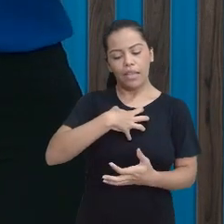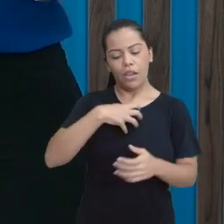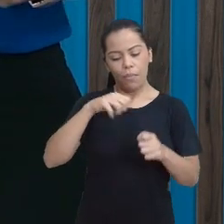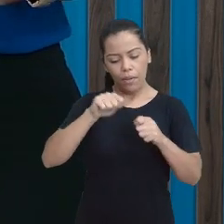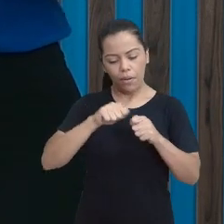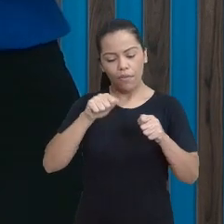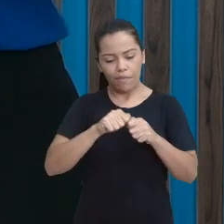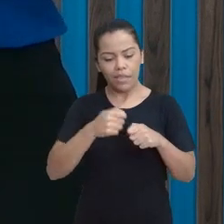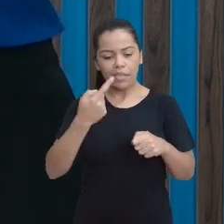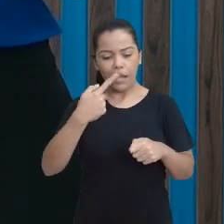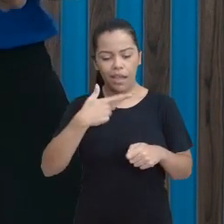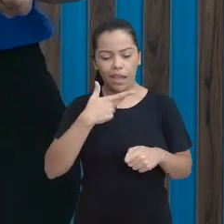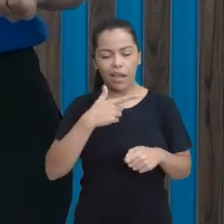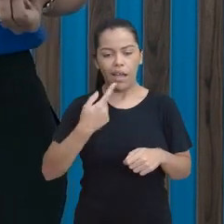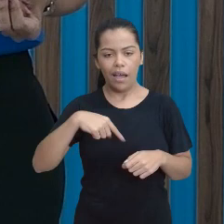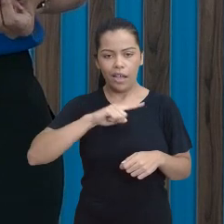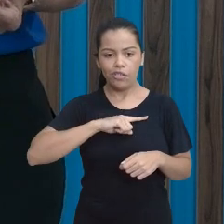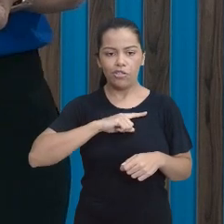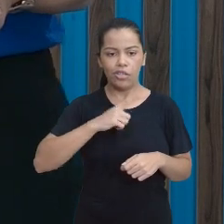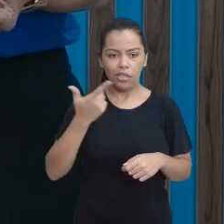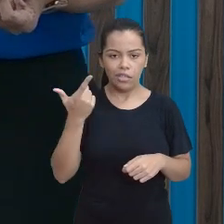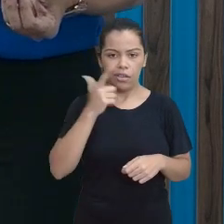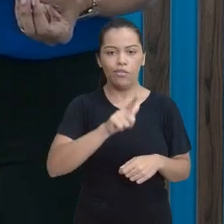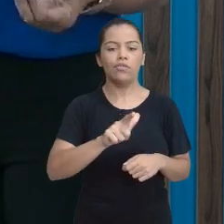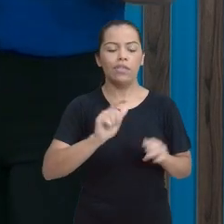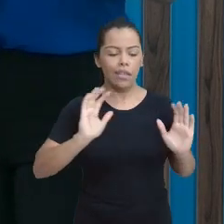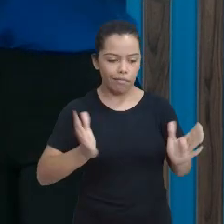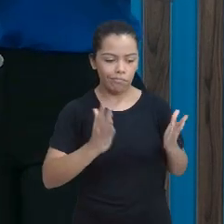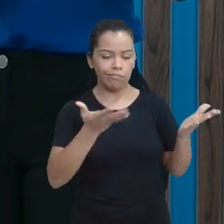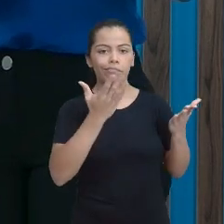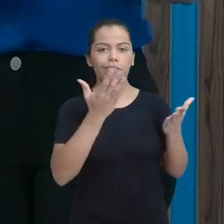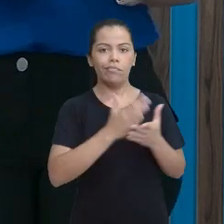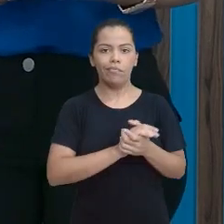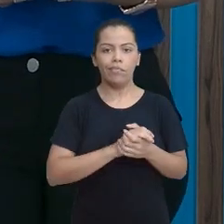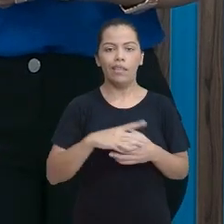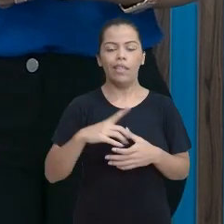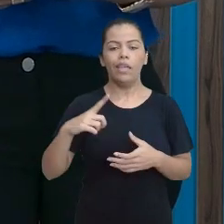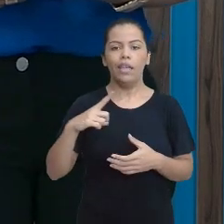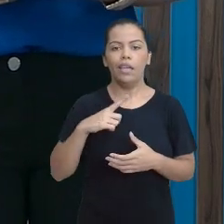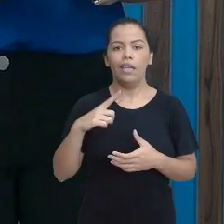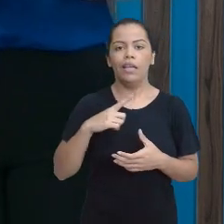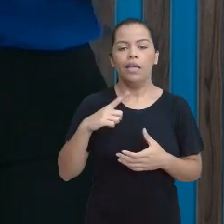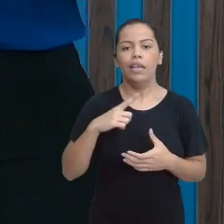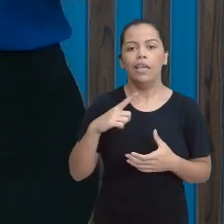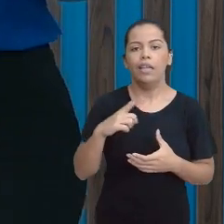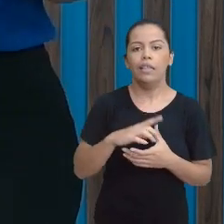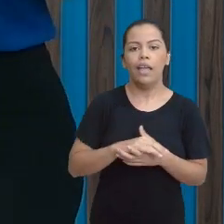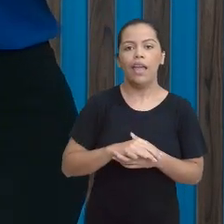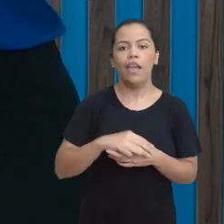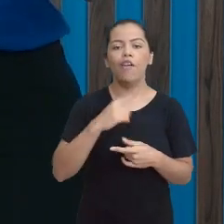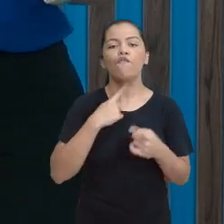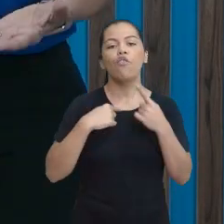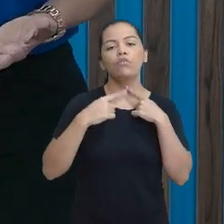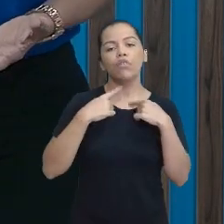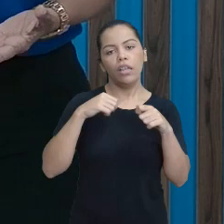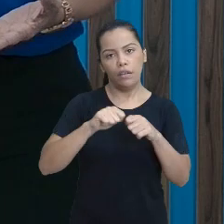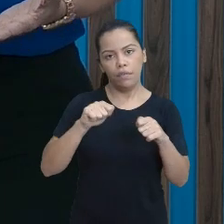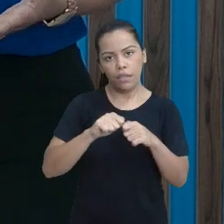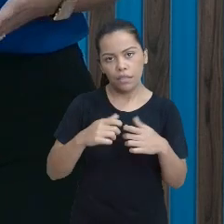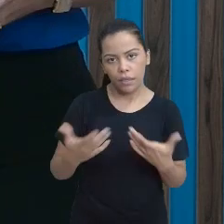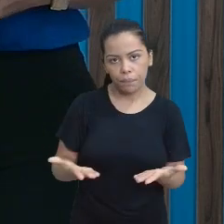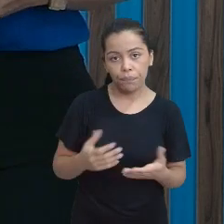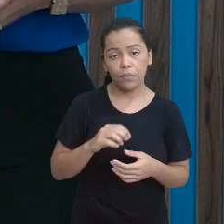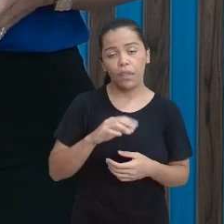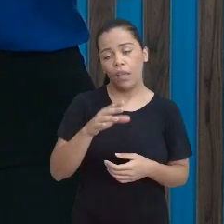um domínio e ela gera engajamento. Perceber as qualidades do outro. Ora, se eu estou propondo uma